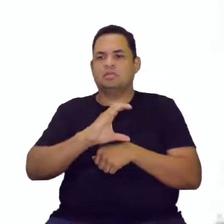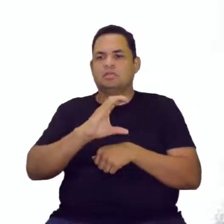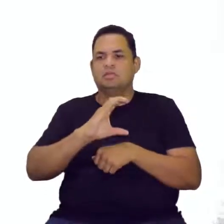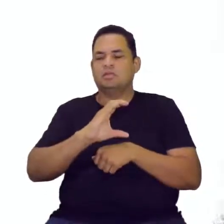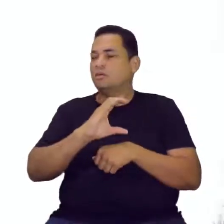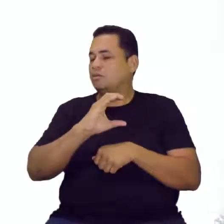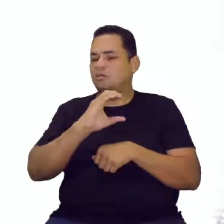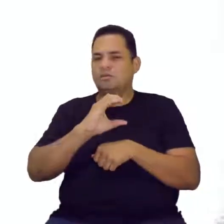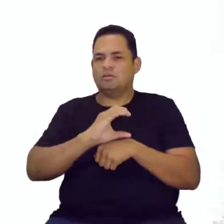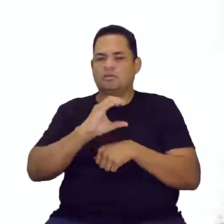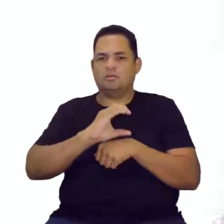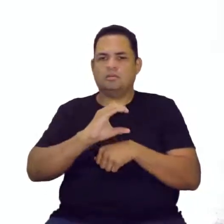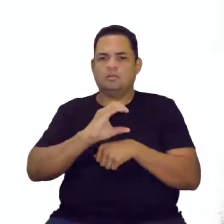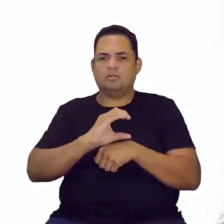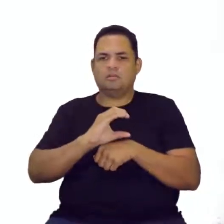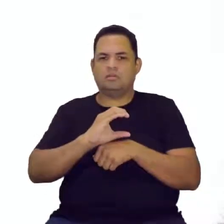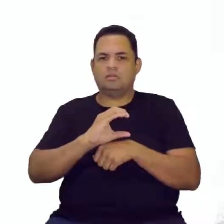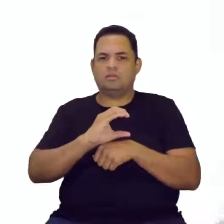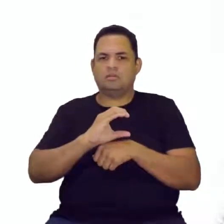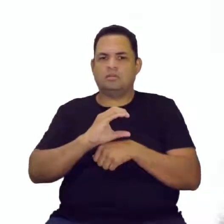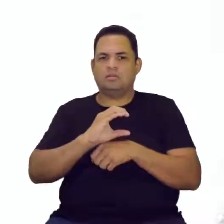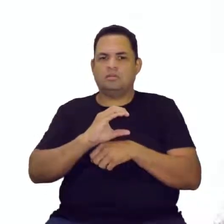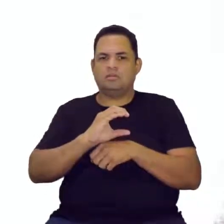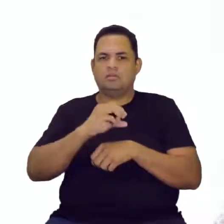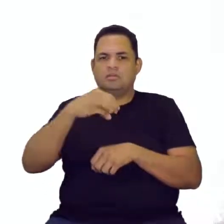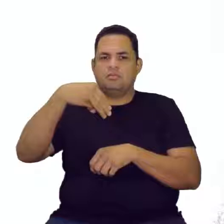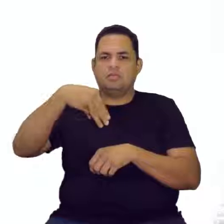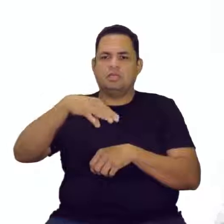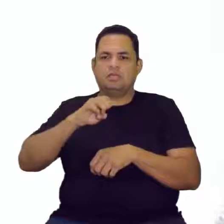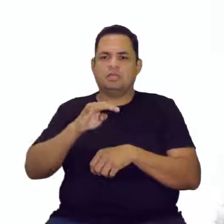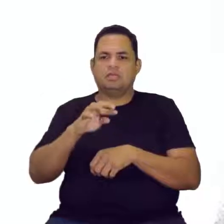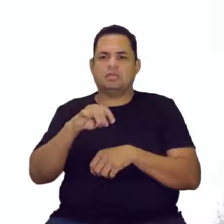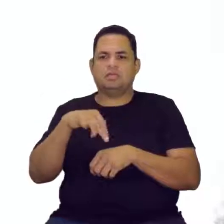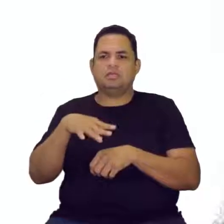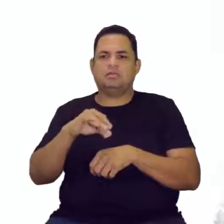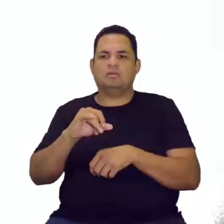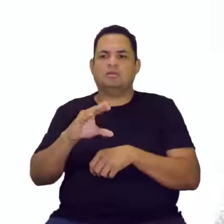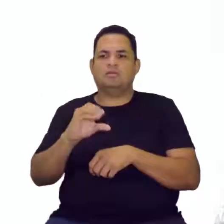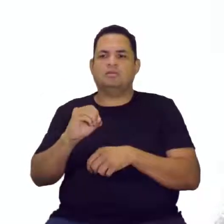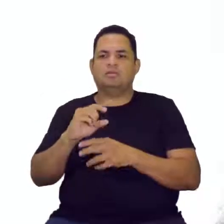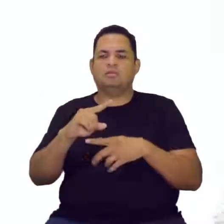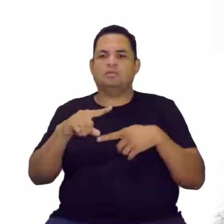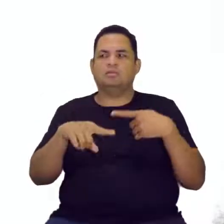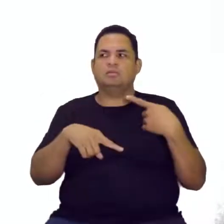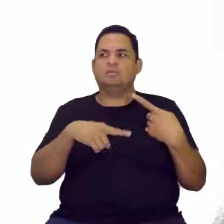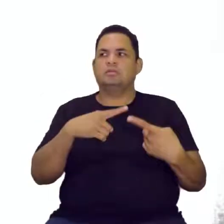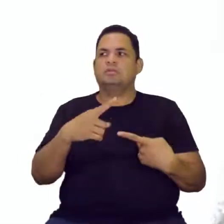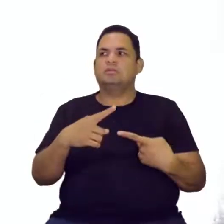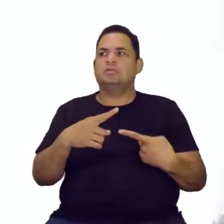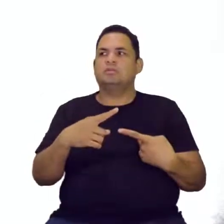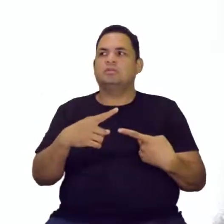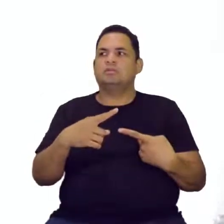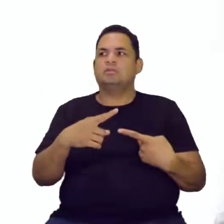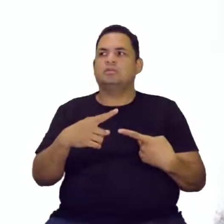o gás metano, CH4, olha aqui ele. Depois dele, vem